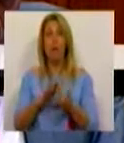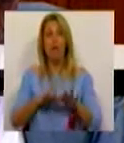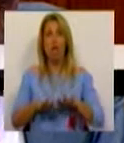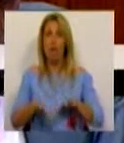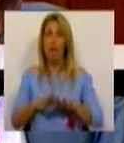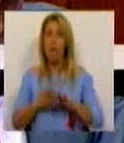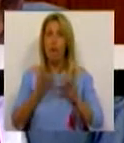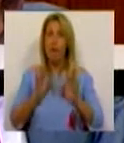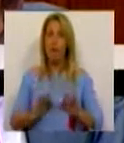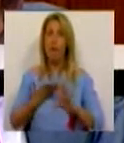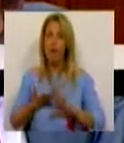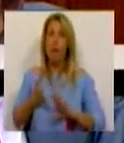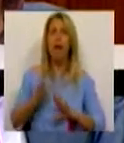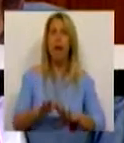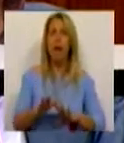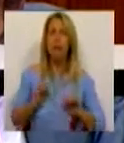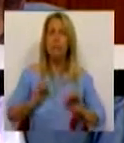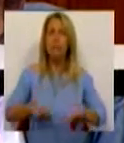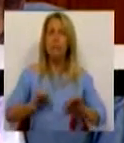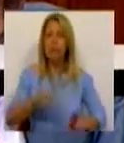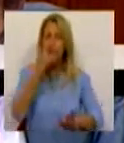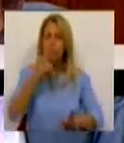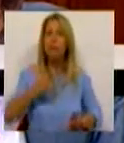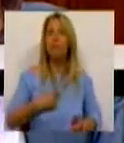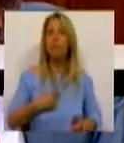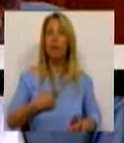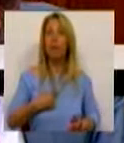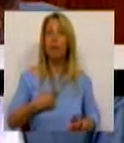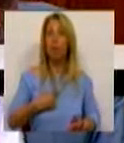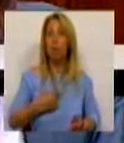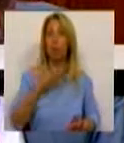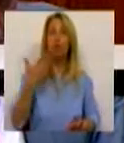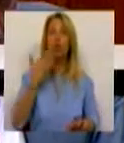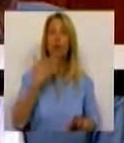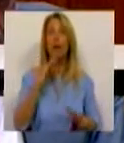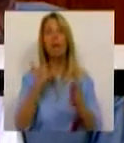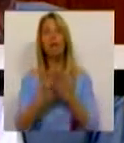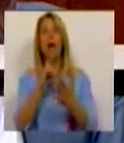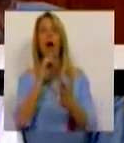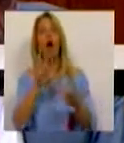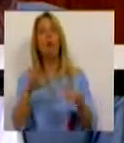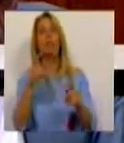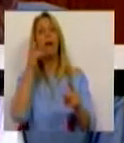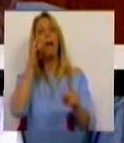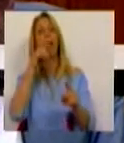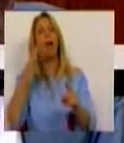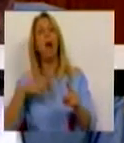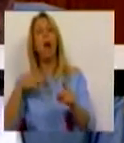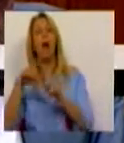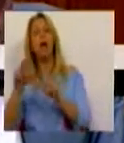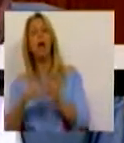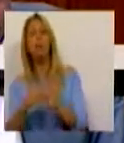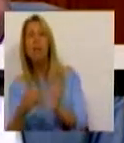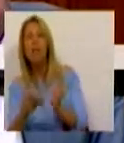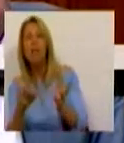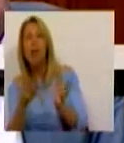não cometermos nenhuma asneira que dê a oportunidade àqueles que estão sempre à espreita de reverter as medidas